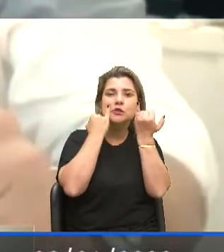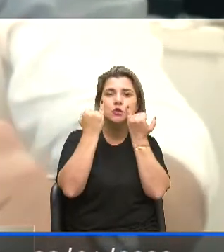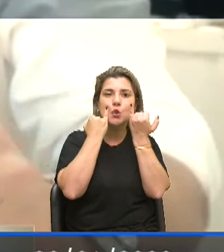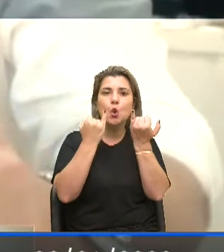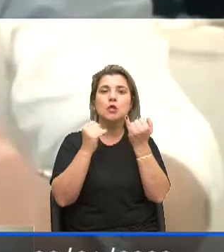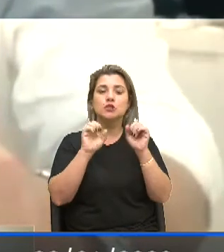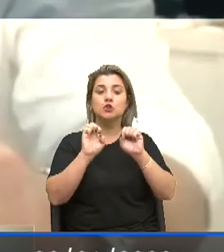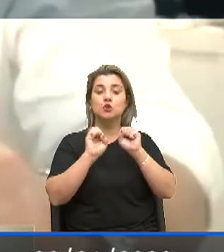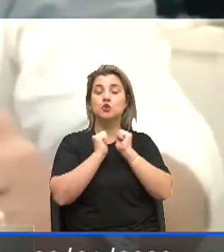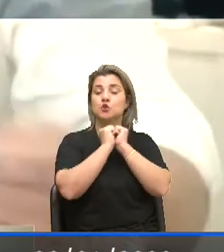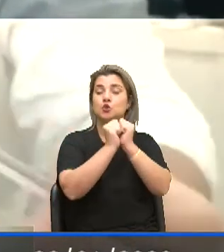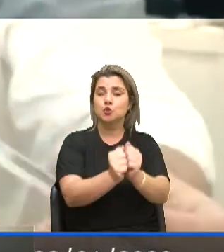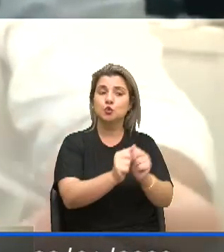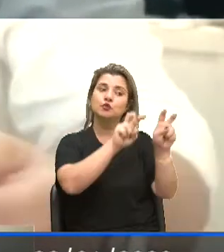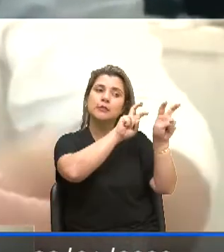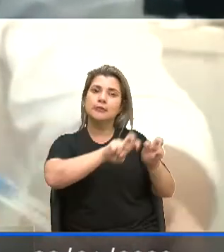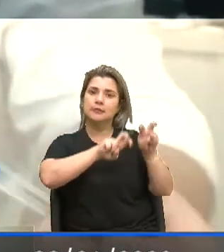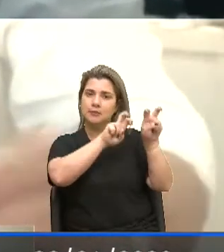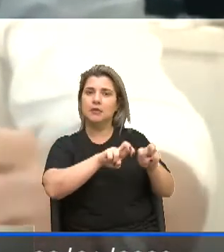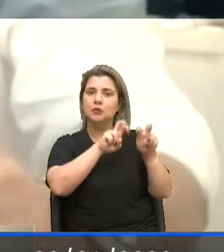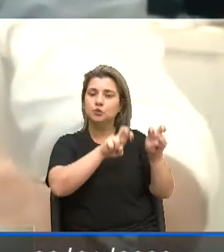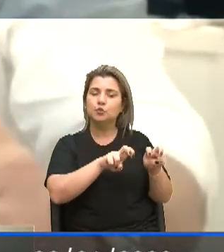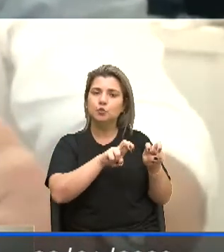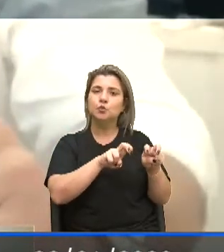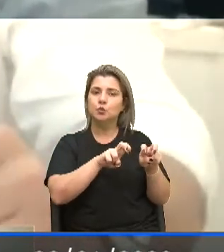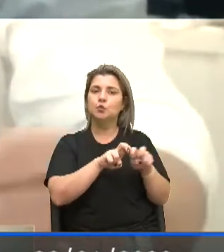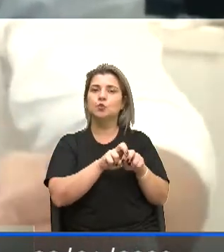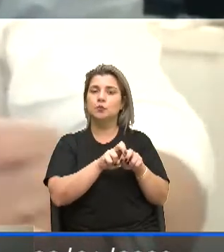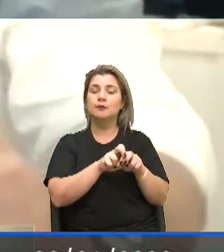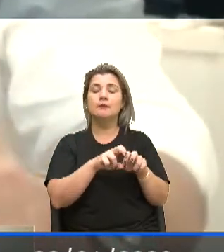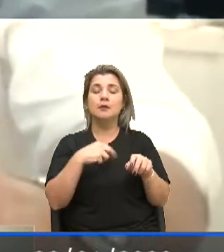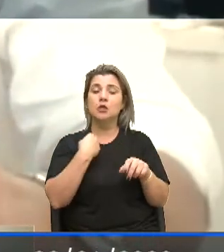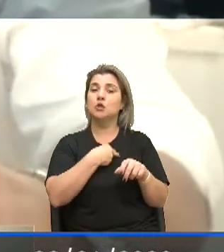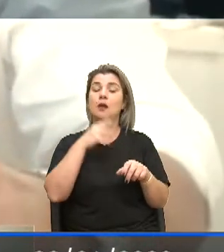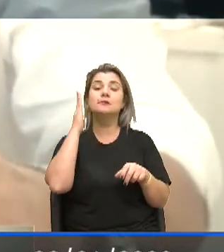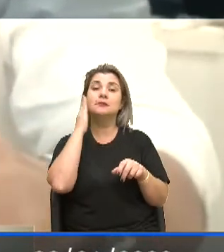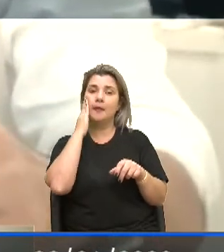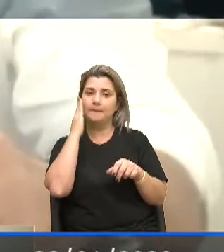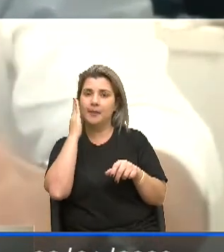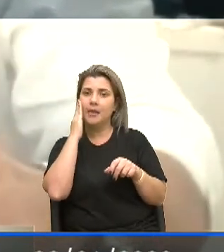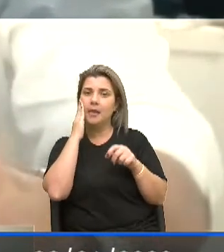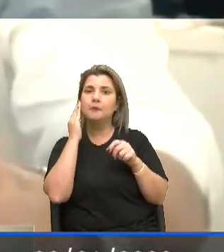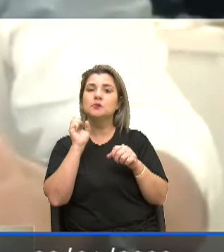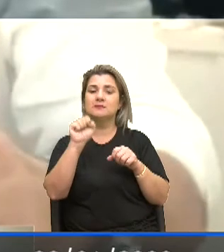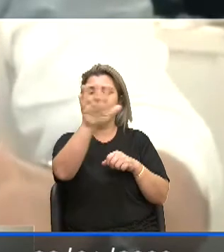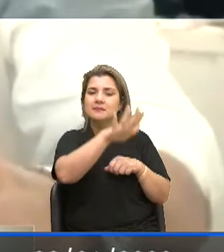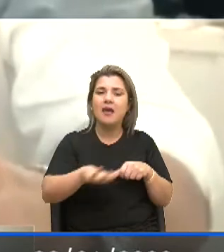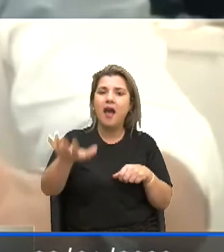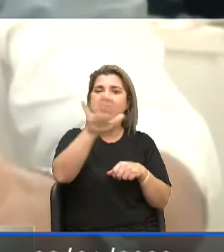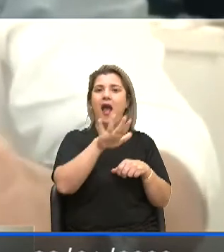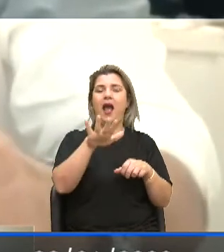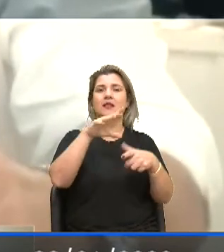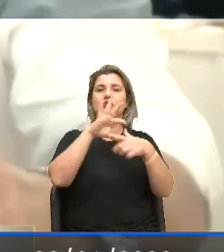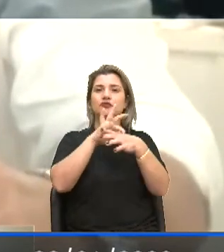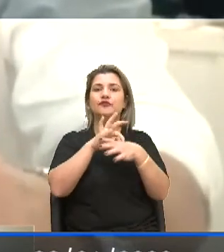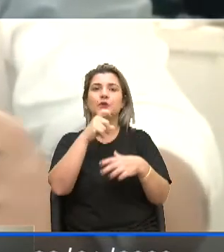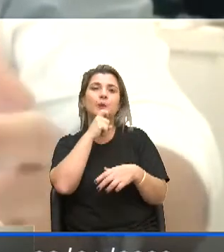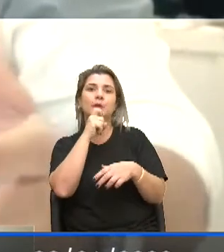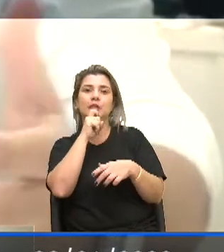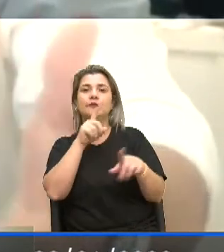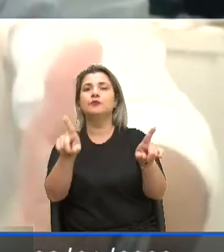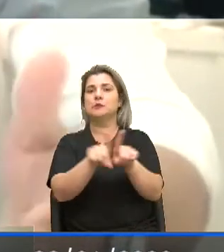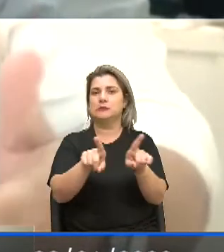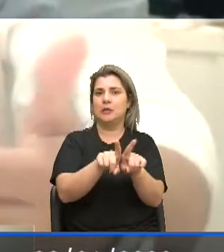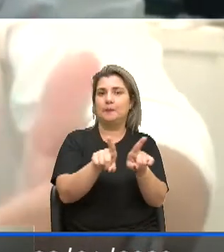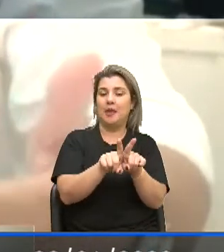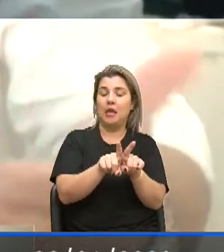tem algumas particularidades, eu particularmente sou médico veterinário, entendo bem essa área de frigoríficos também, então tínhamos que